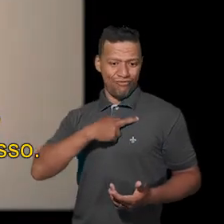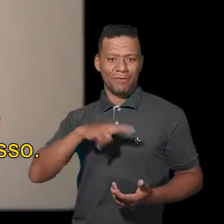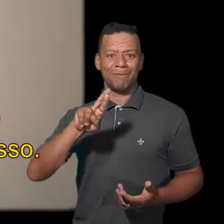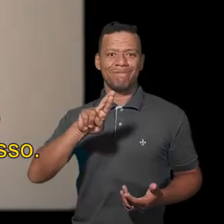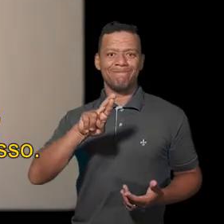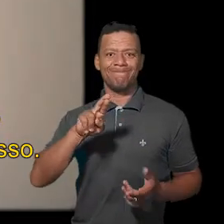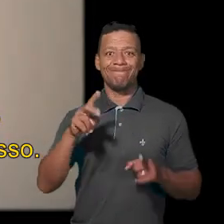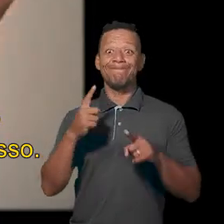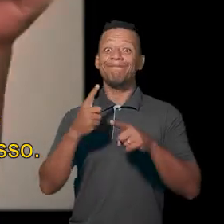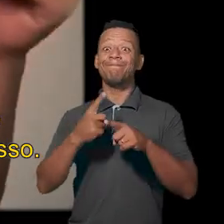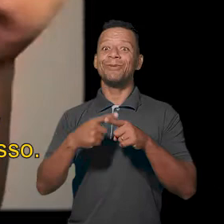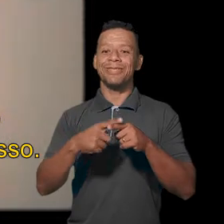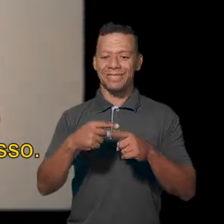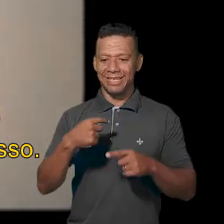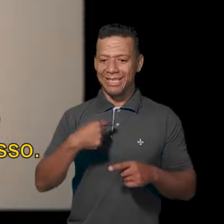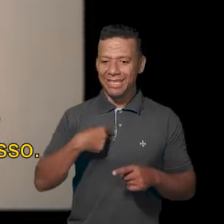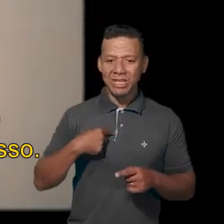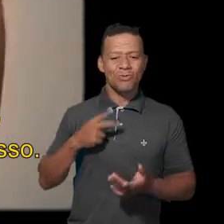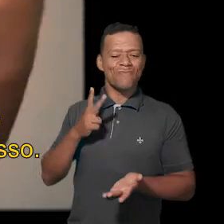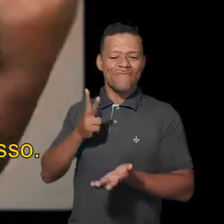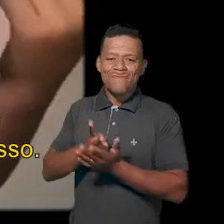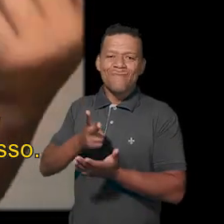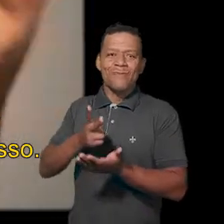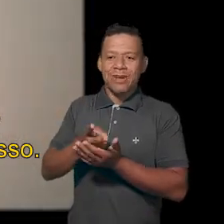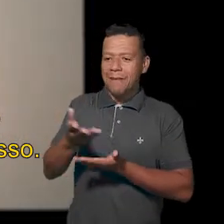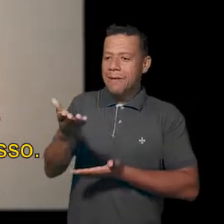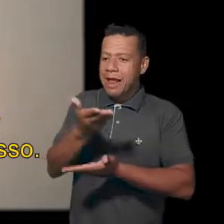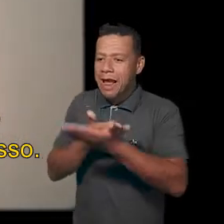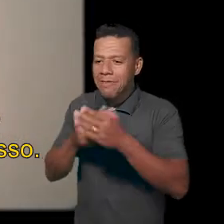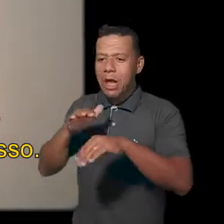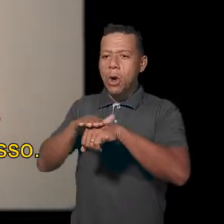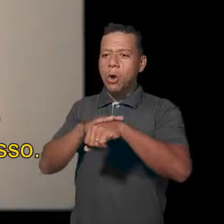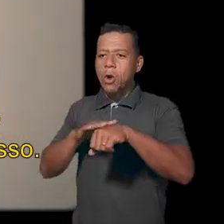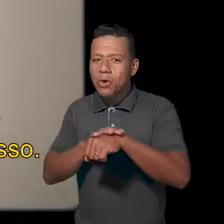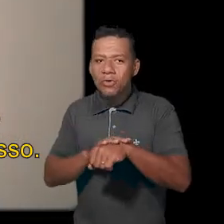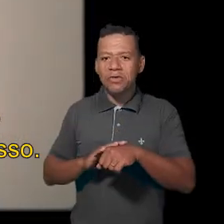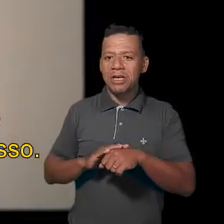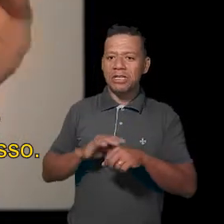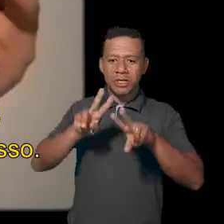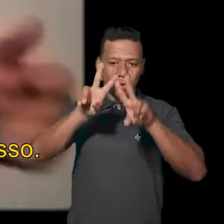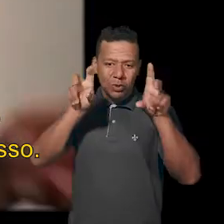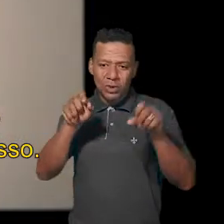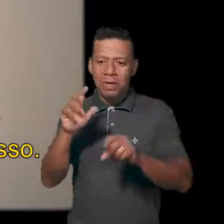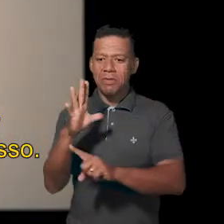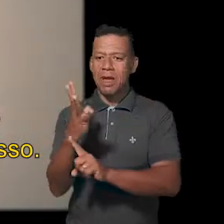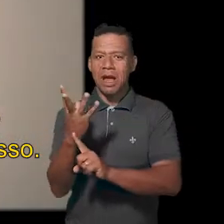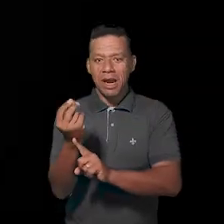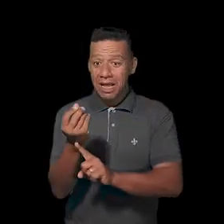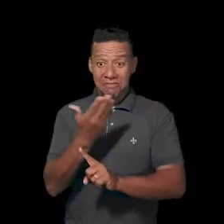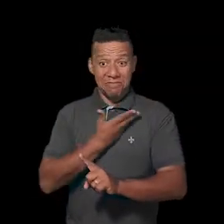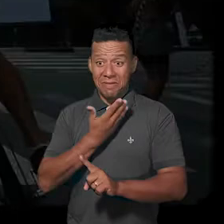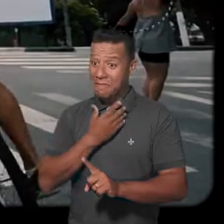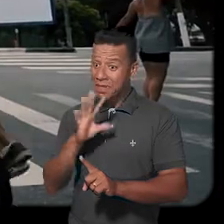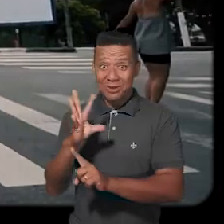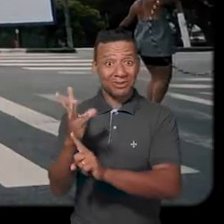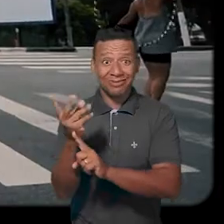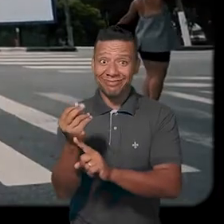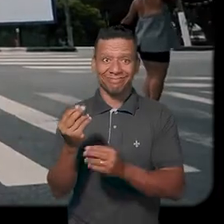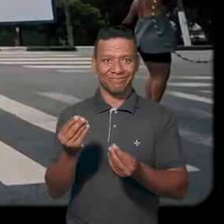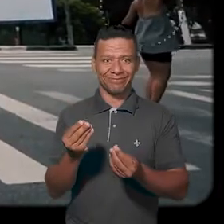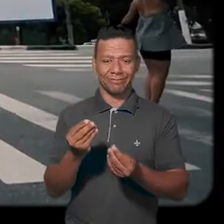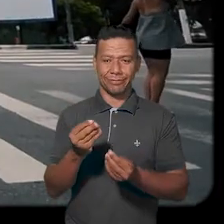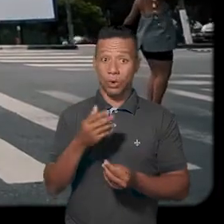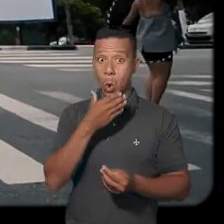estou sempre conversando sobre isso, falando sobre isso, os amigos íntimos são sobre isso. 2